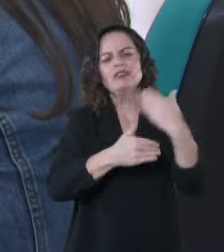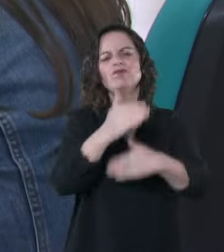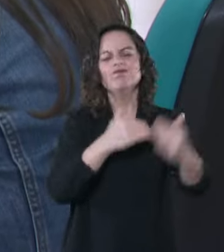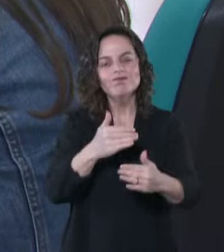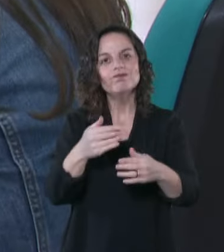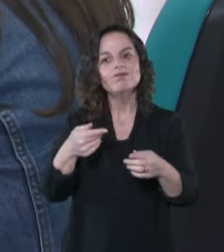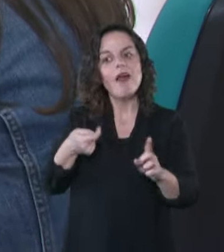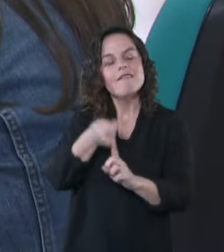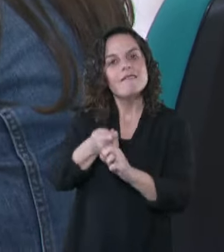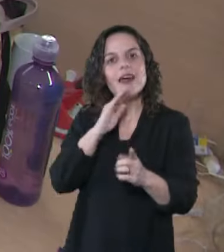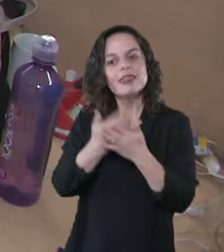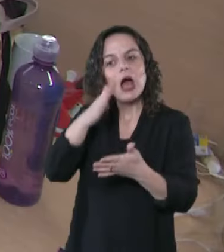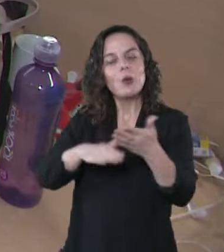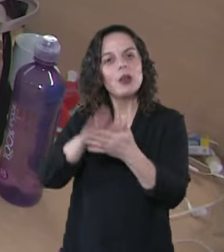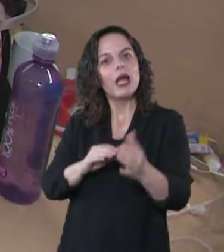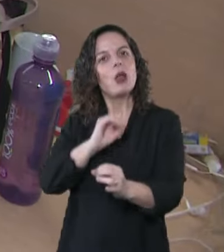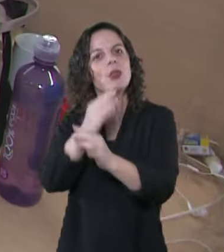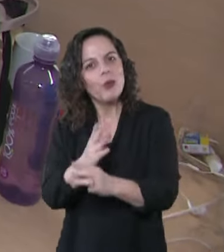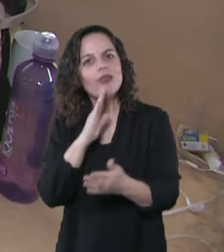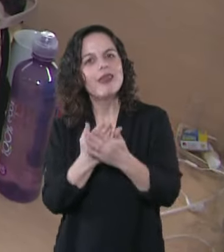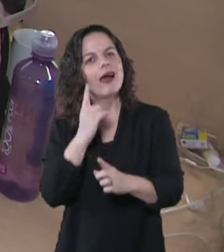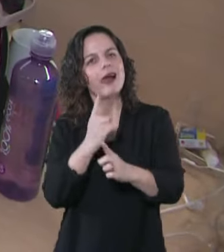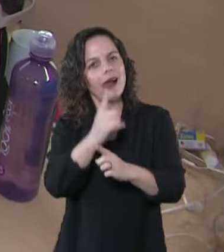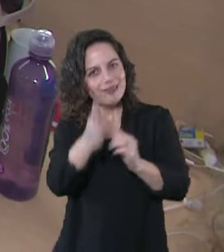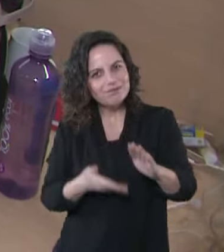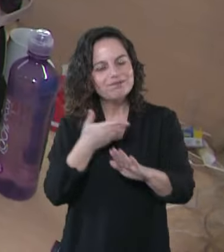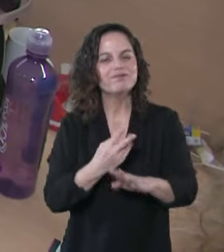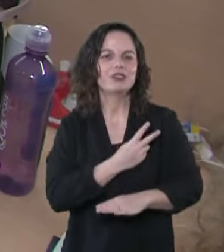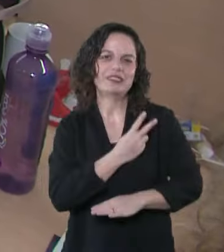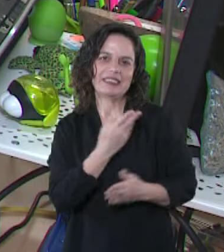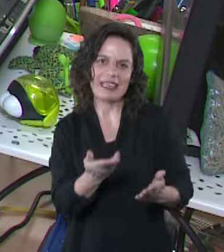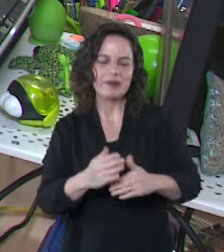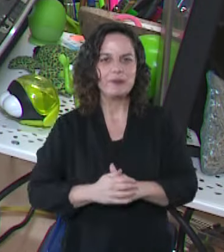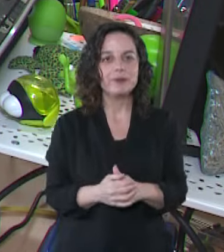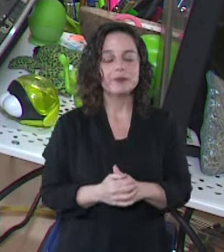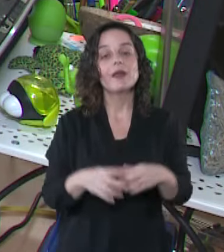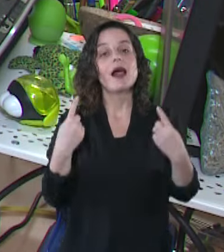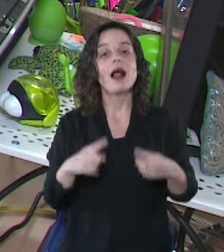outras colegas se candidatassem à universidade. E o termos colegas